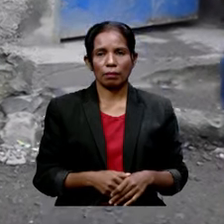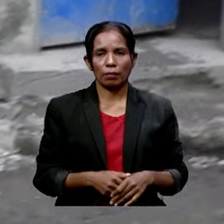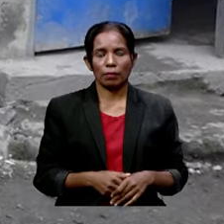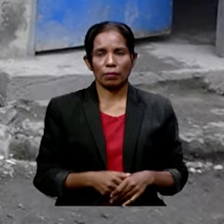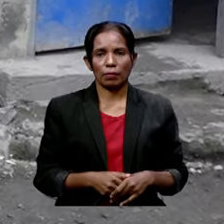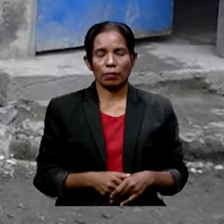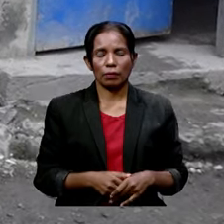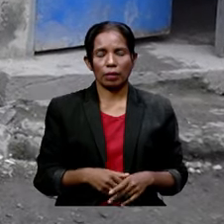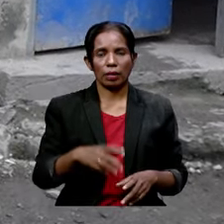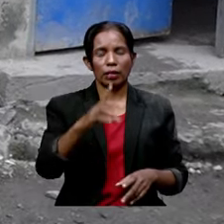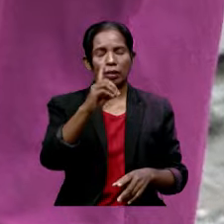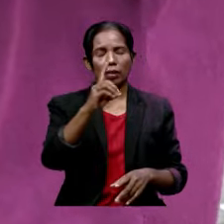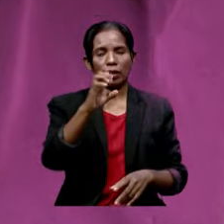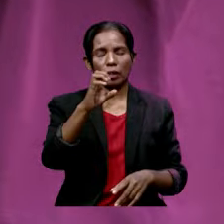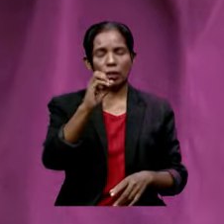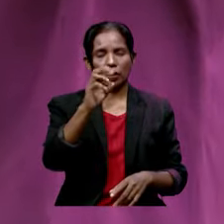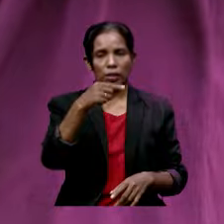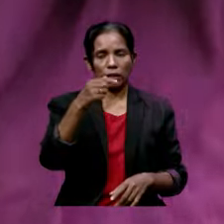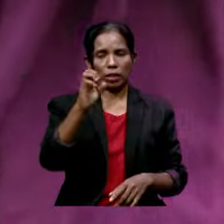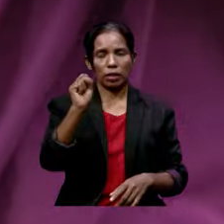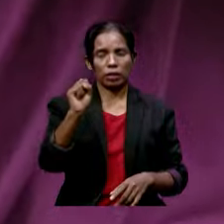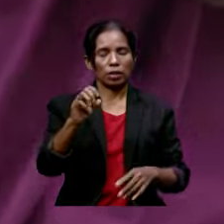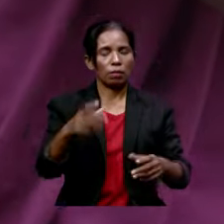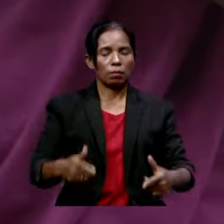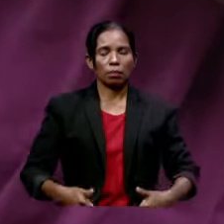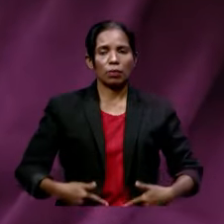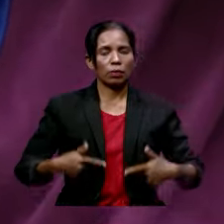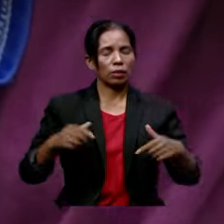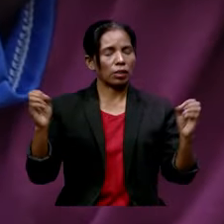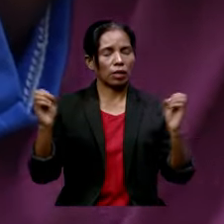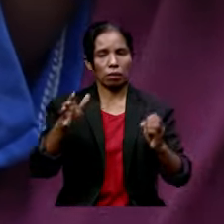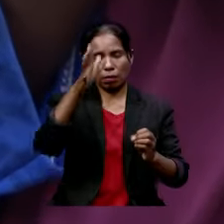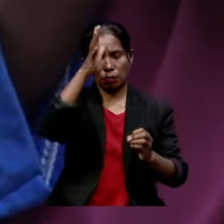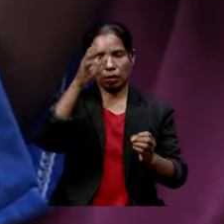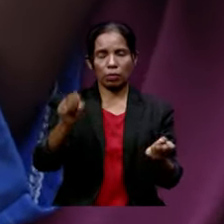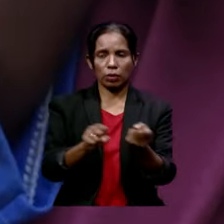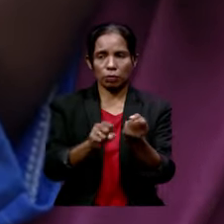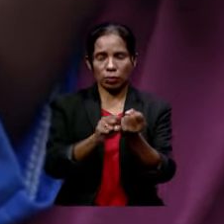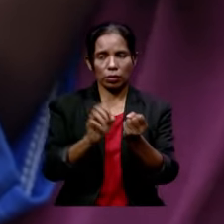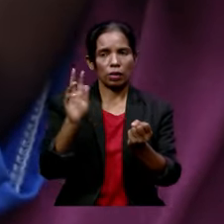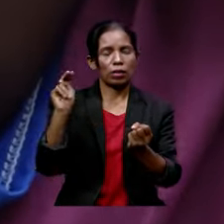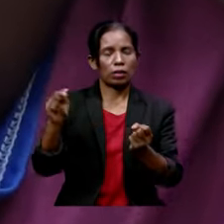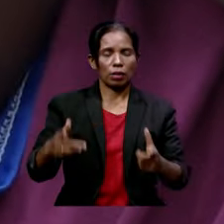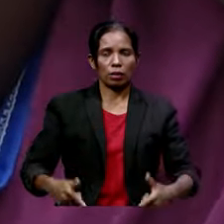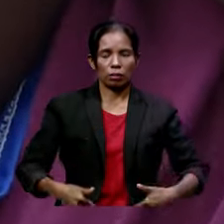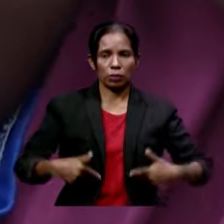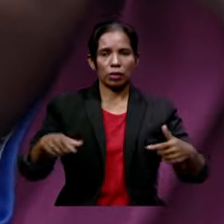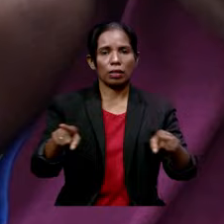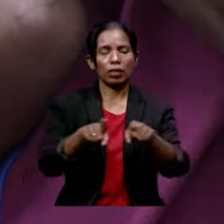De Graça Ribeiro, Moris lahou aman e danebe bele suporta ni Moris hanesan ni ina Florinda